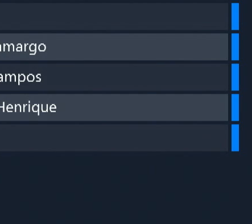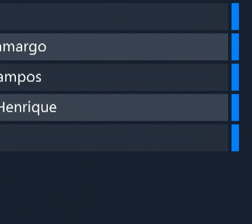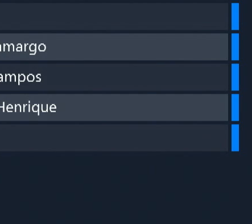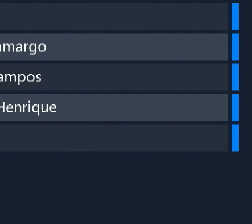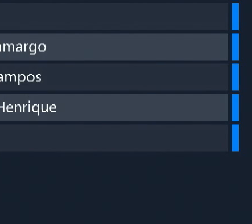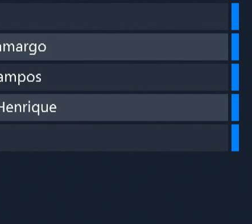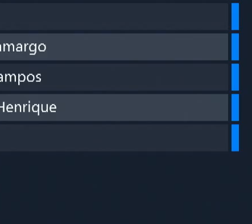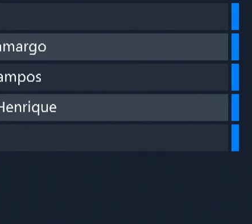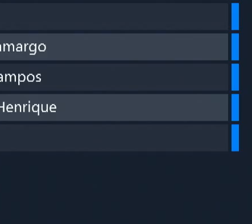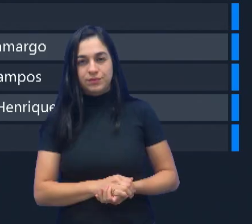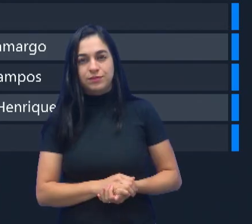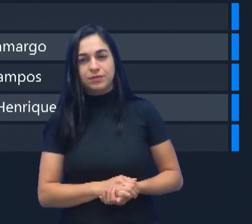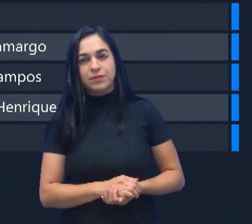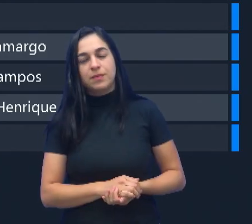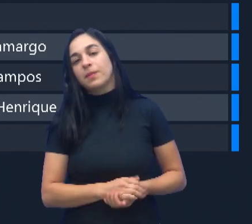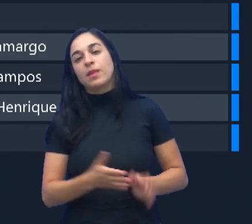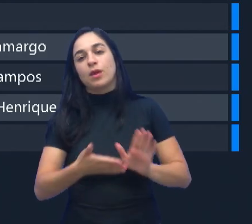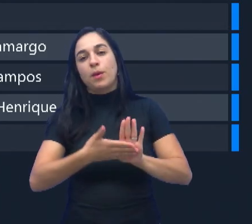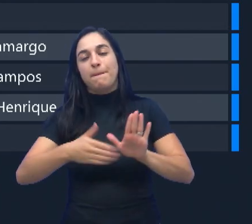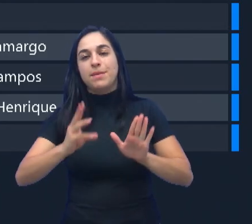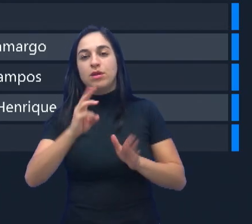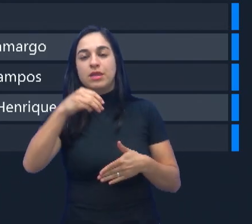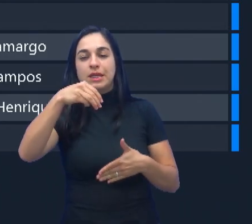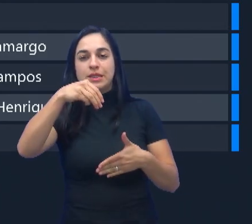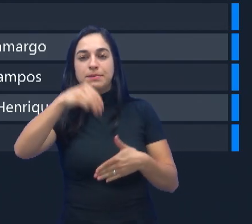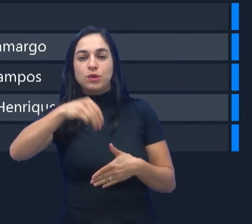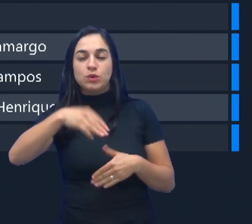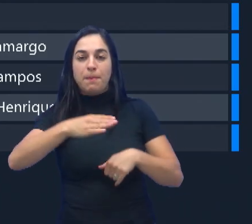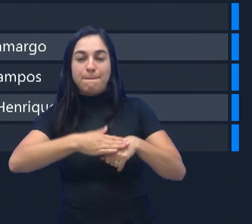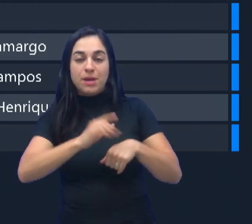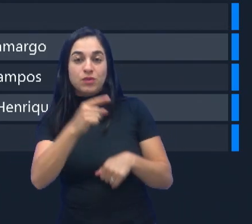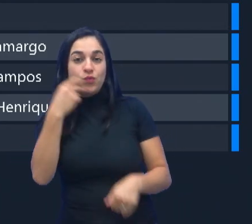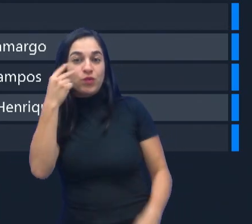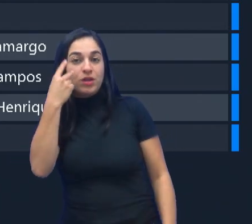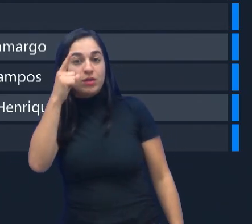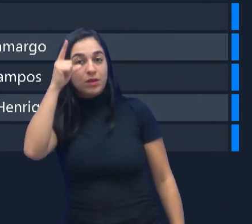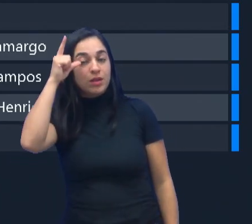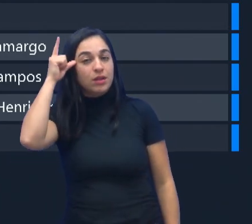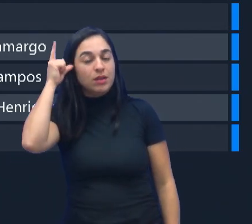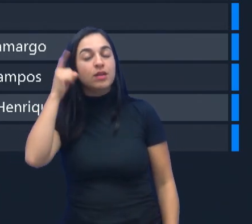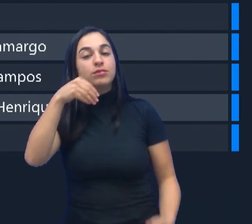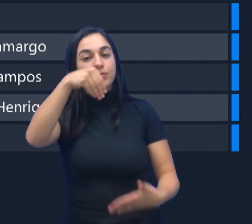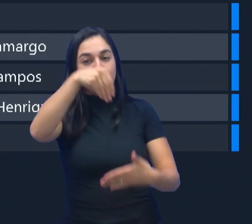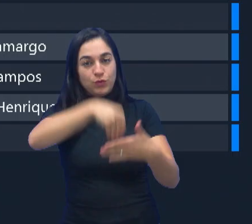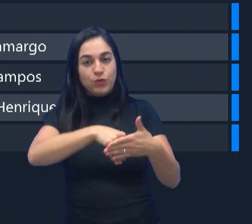Concedo tempo adicional de 3 minutos para o vereador Lino Bispo registrar o seu voto.